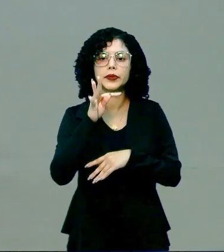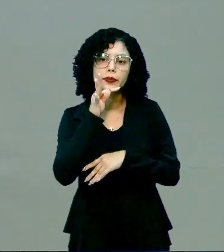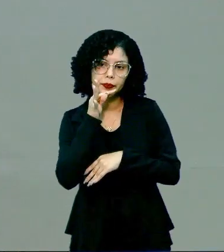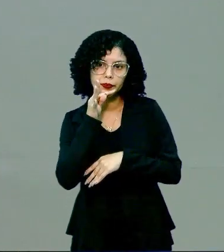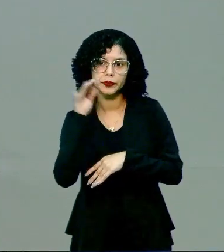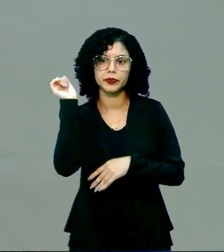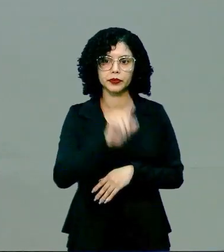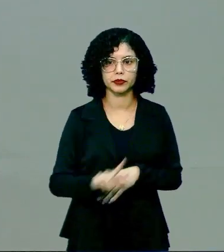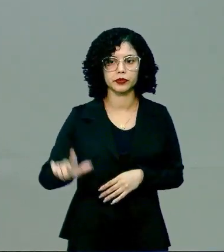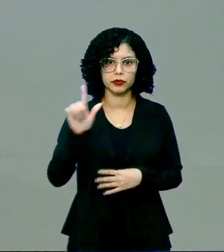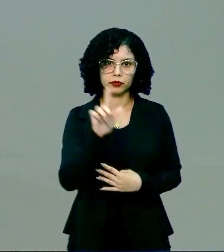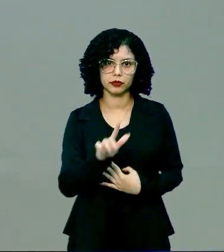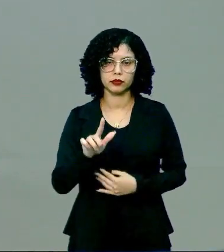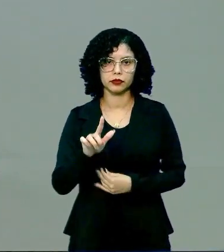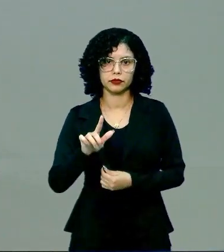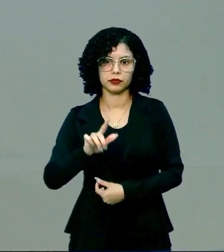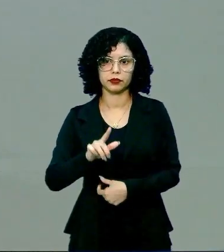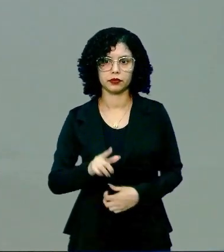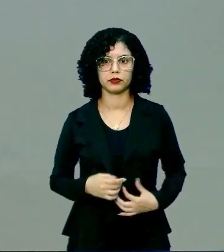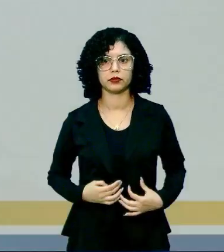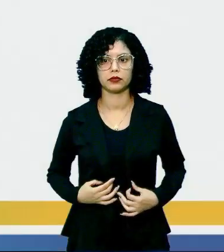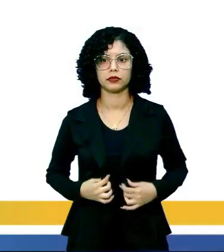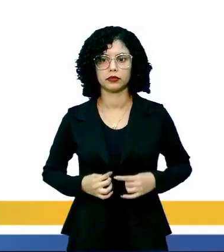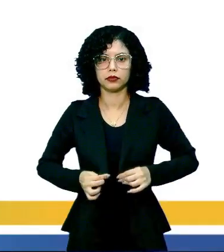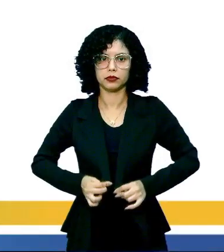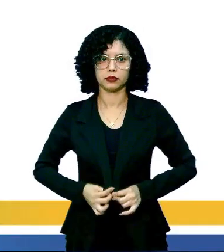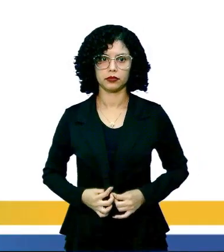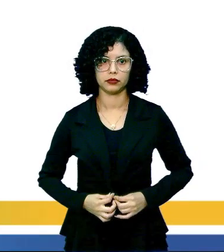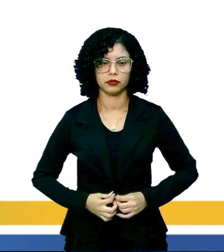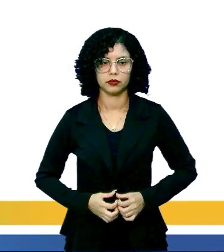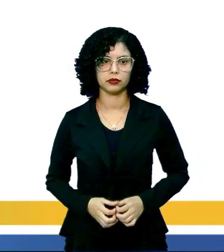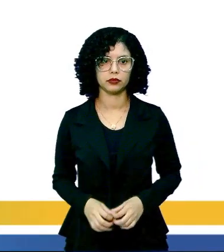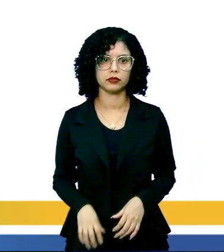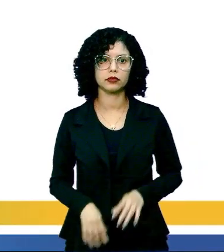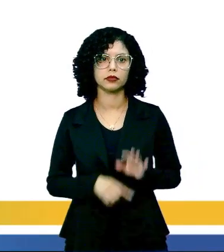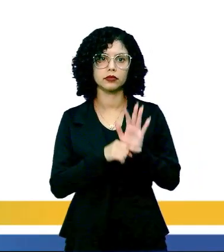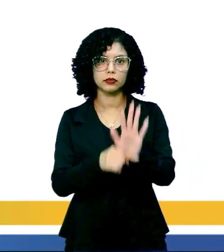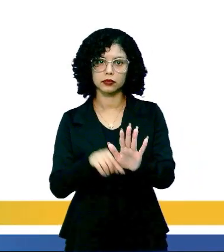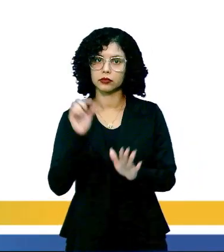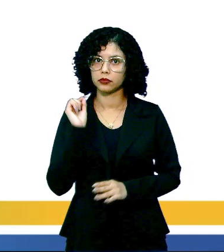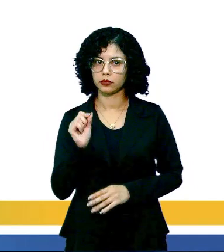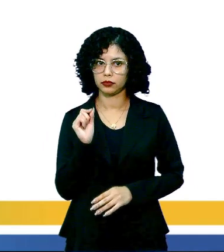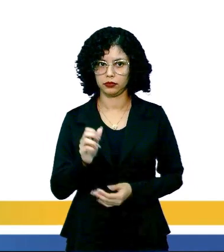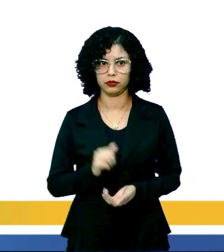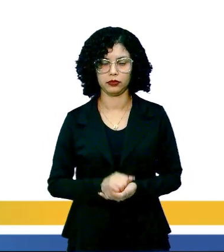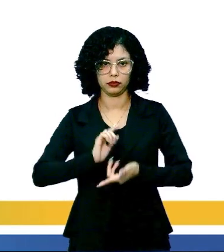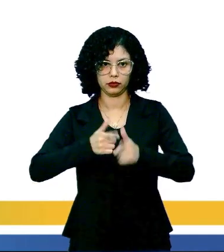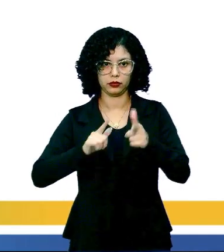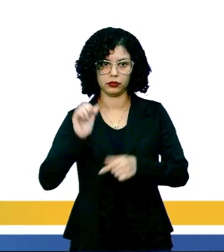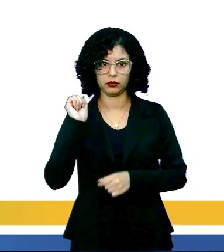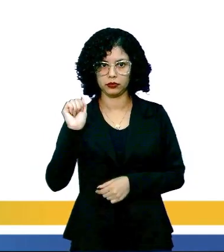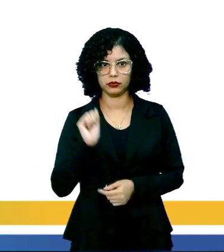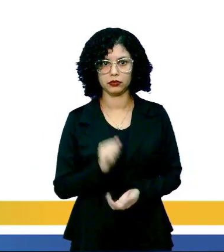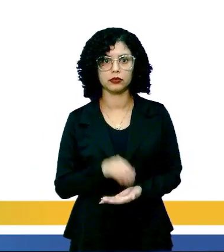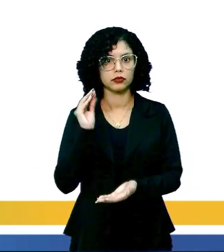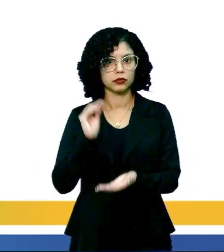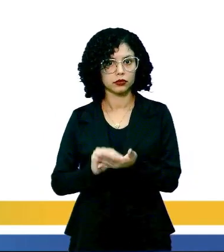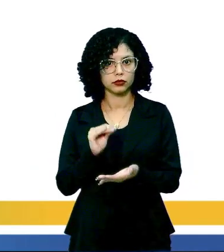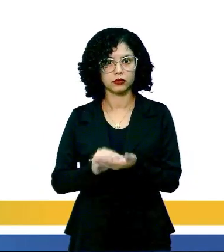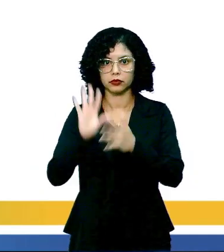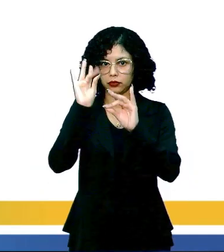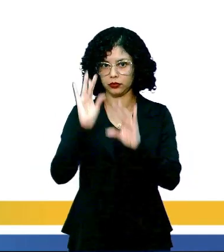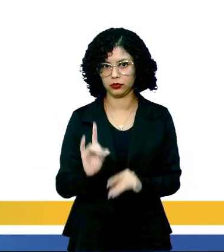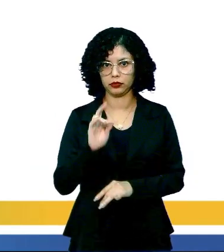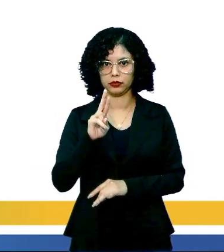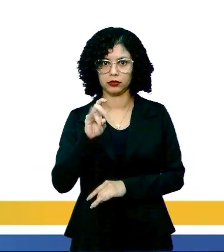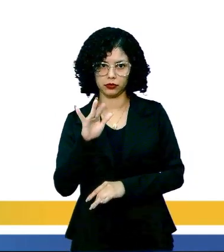tradição literária, uma redimensão, tá? Vamos lá. Revela o quê? Letra A ausência